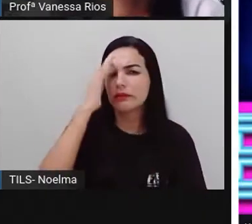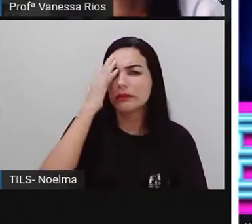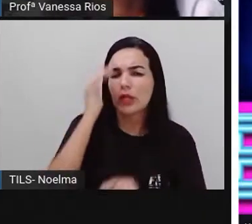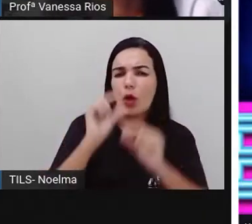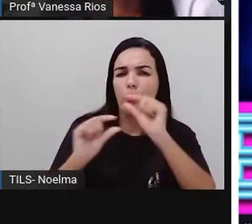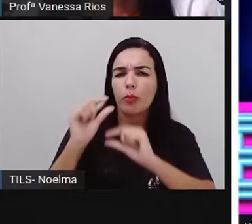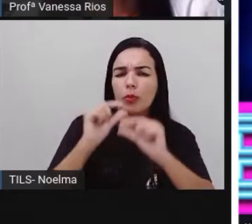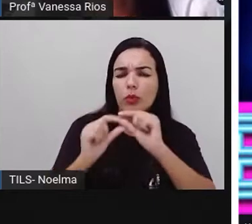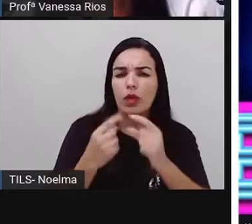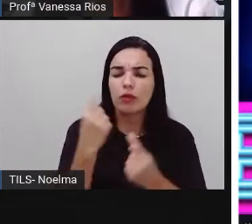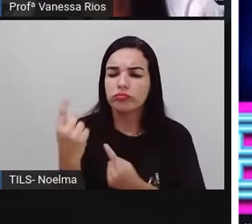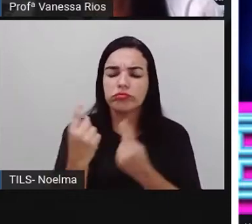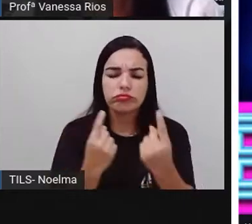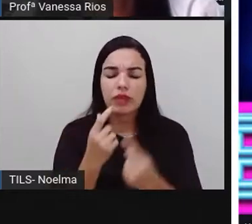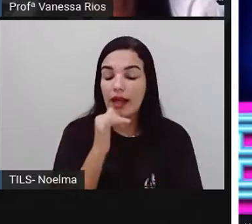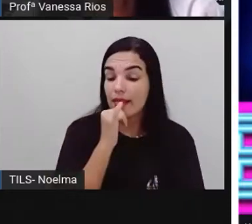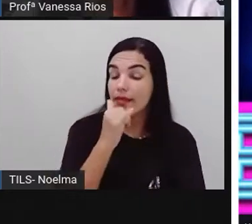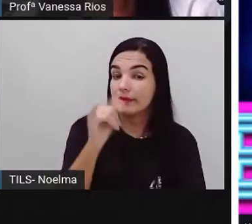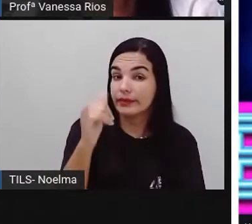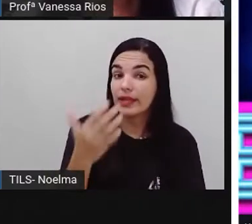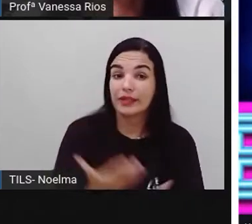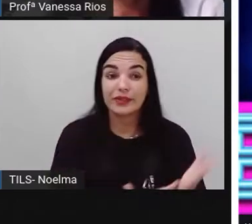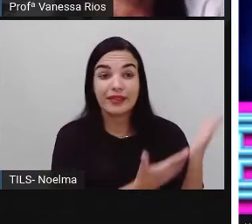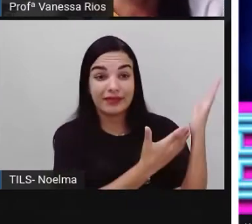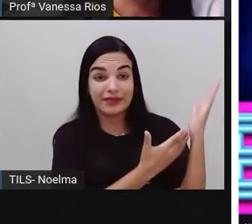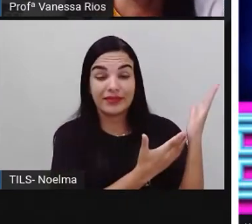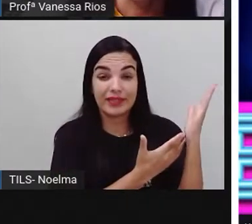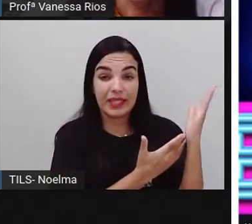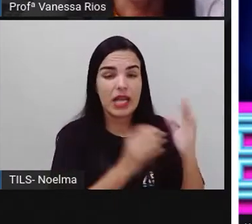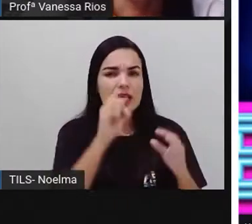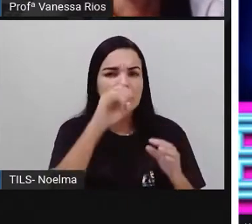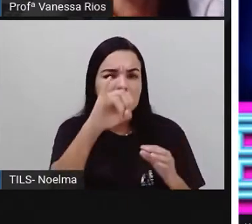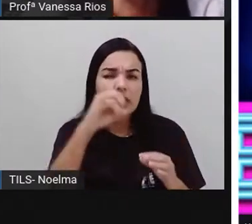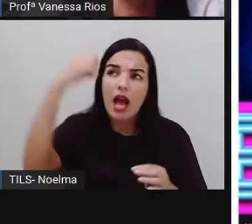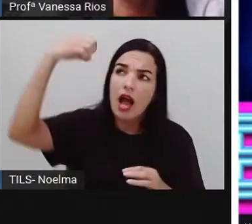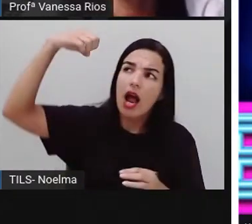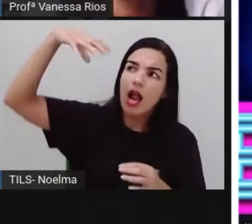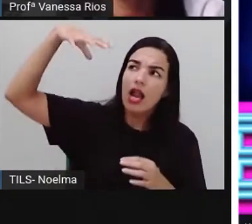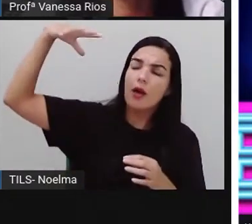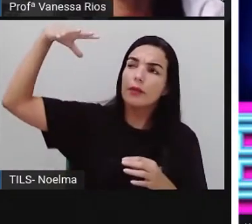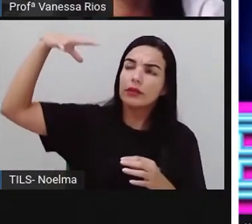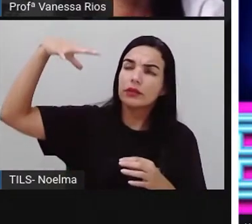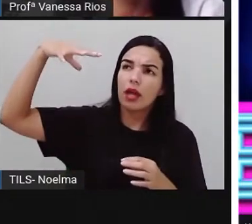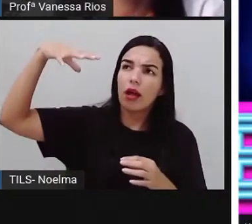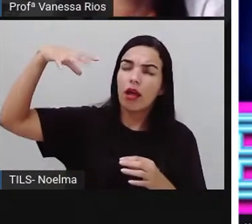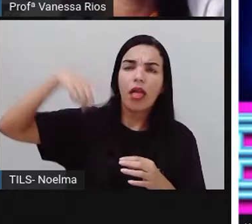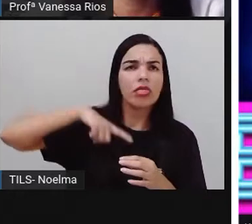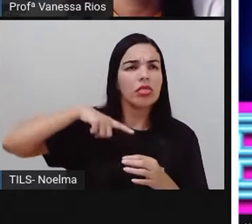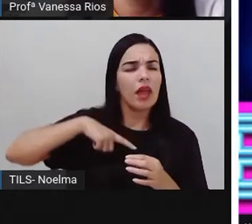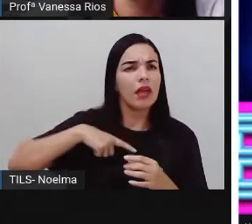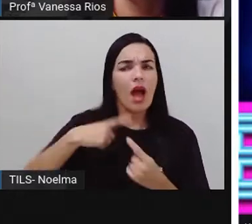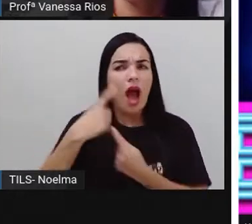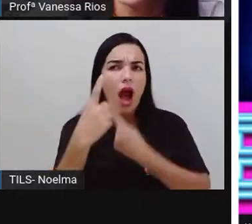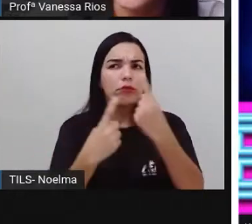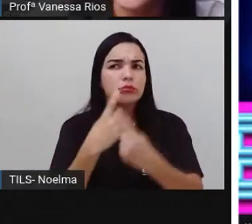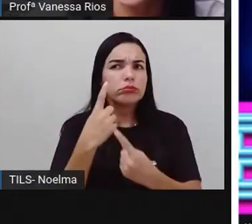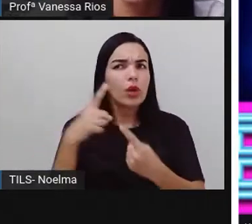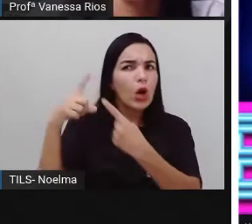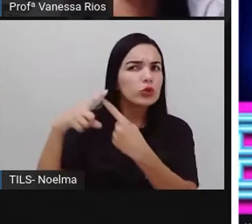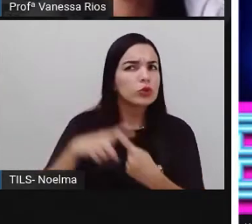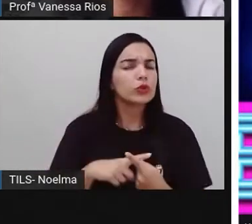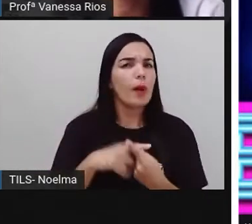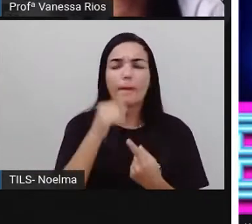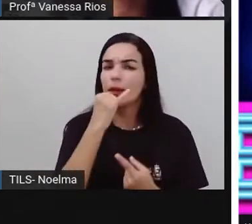o que é eletricidade. Se a lâmpada acende, ela acende porque ela recebe um tipo de energia,